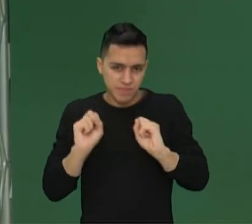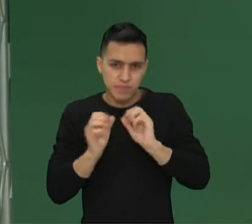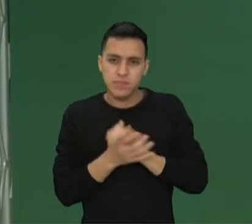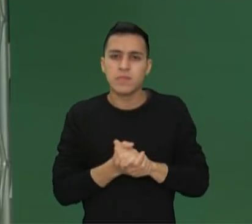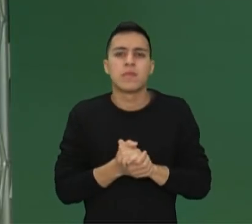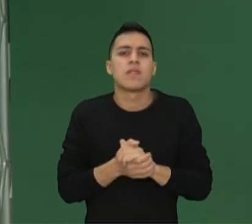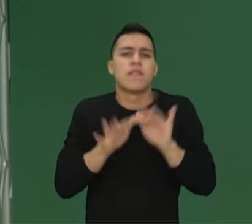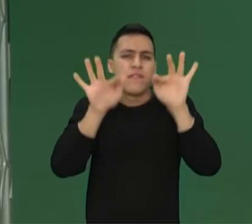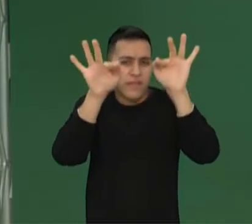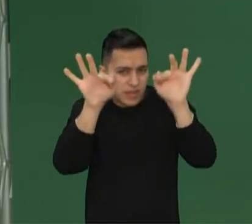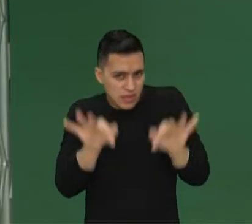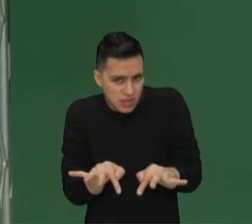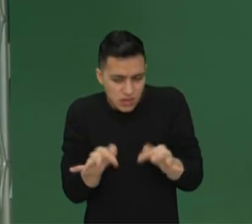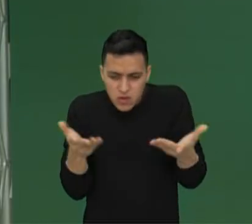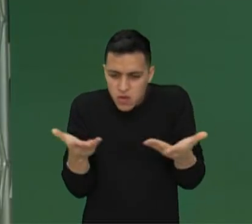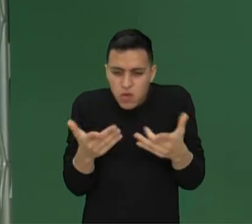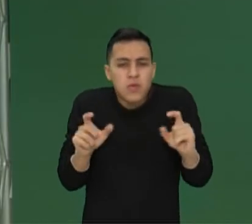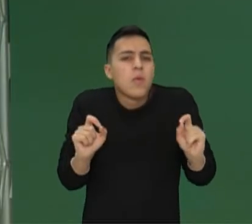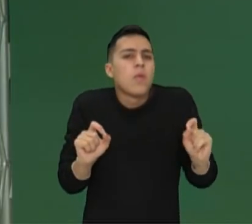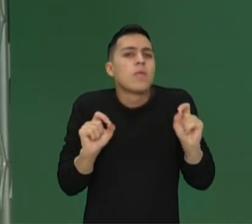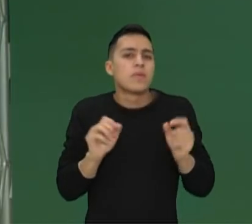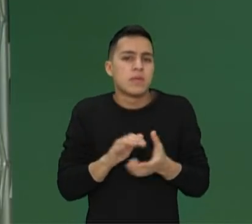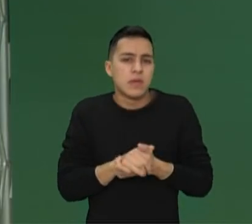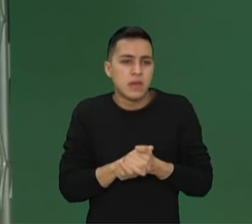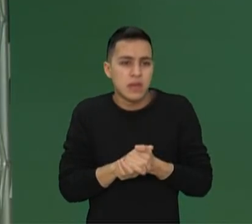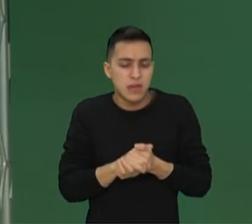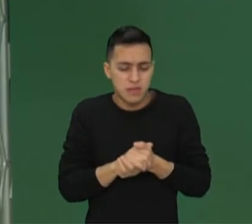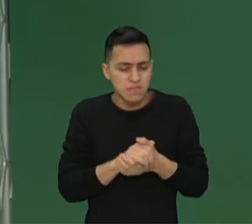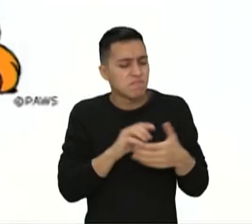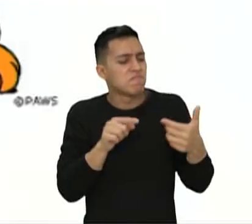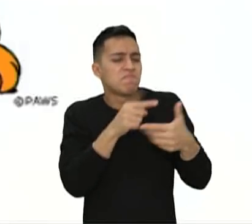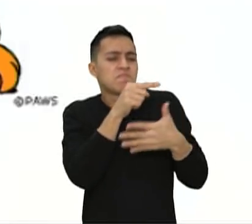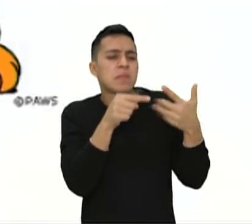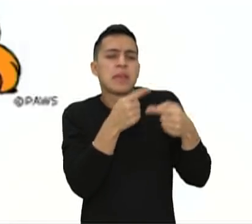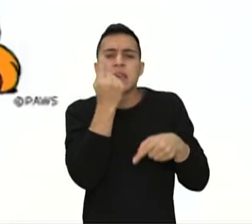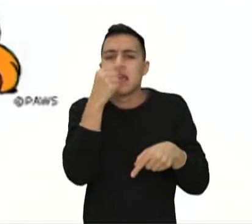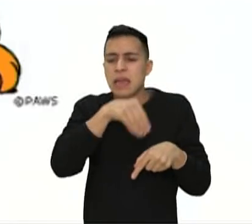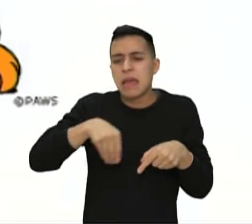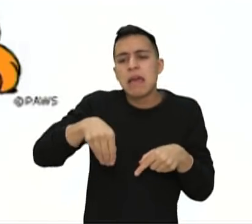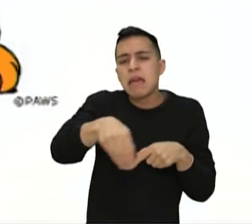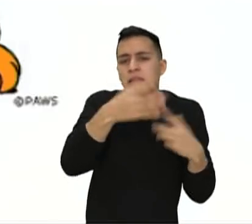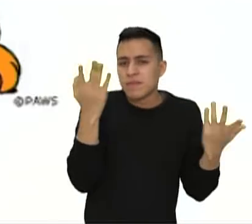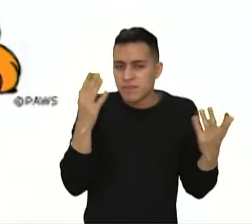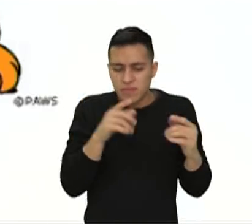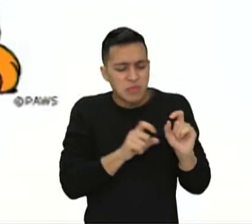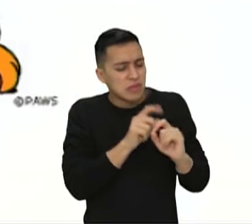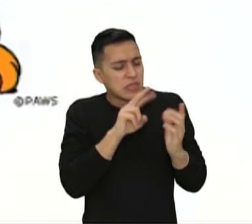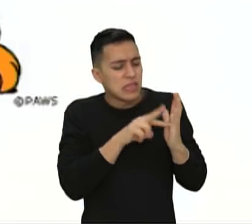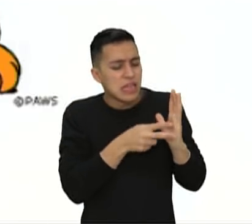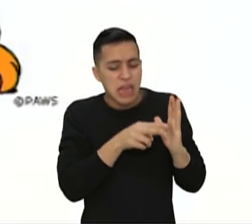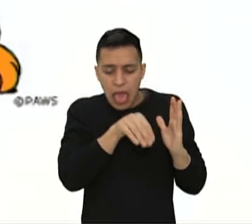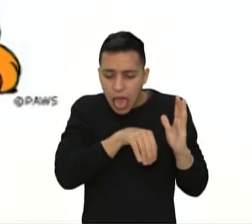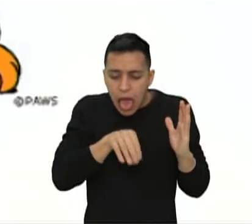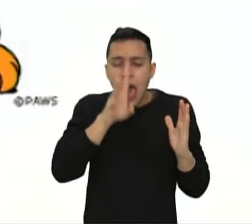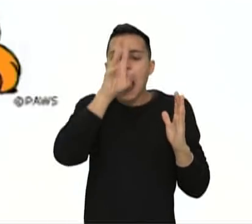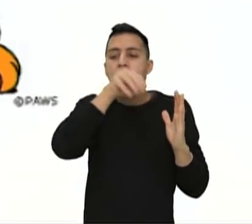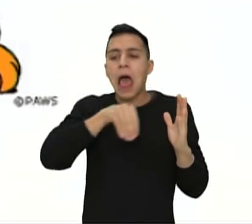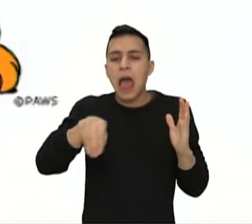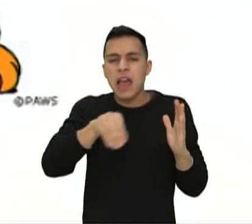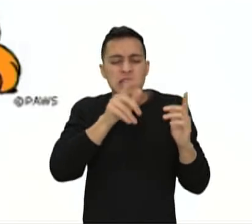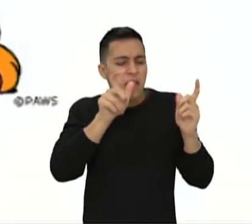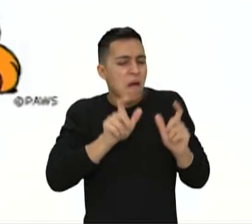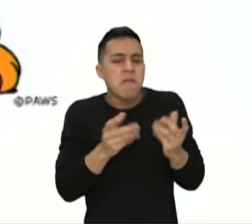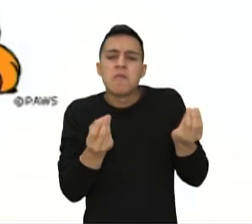gente finalizar, o que nós vimos hoje? Né? Os lances irregulares. O que é um lance irregular? Né? Da onde que vem